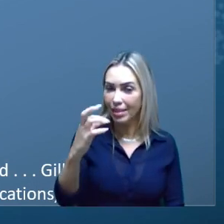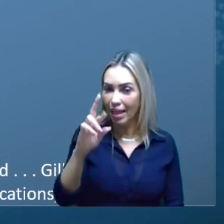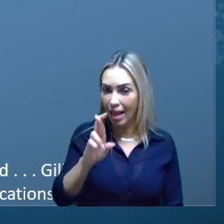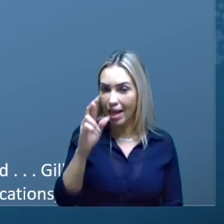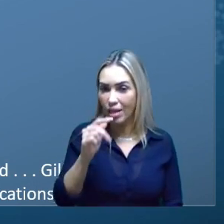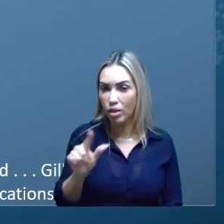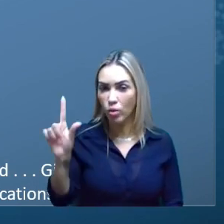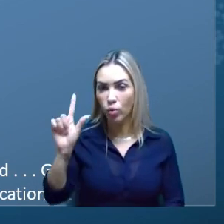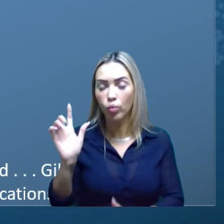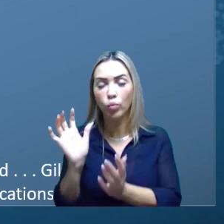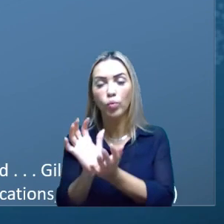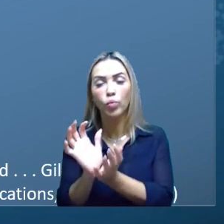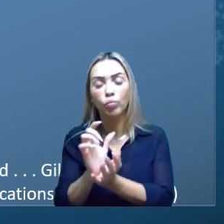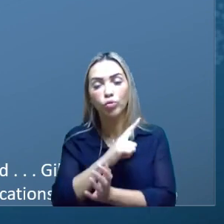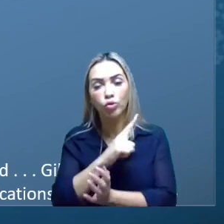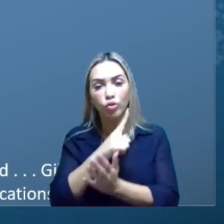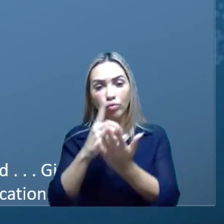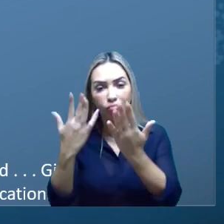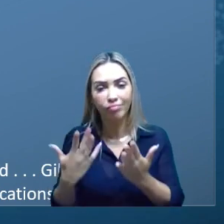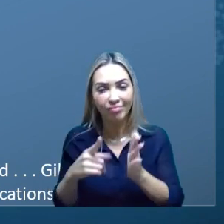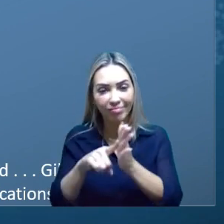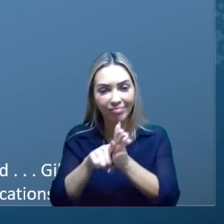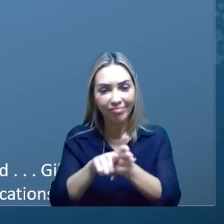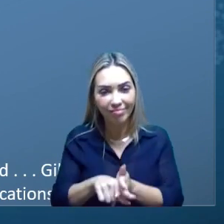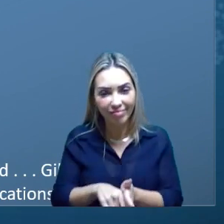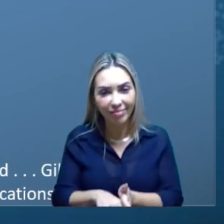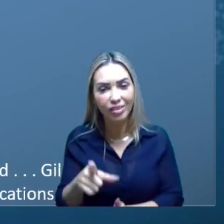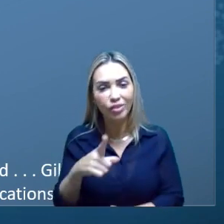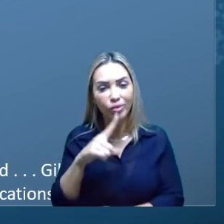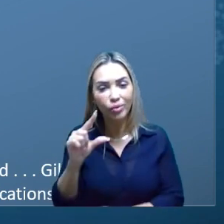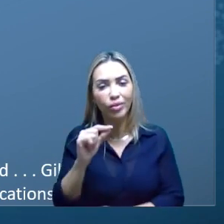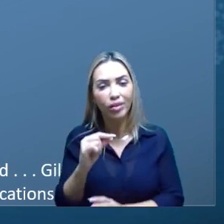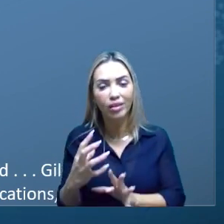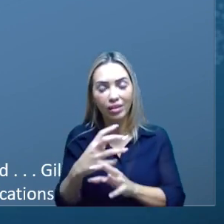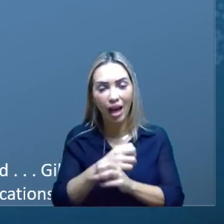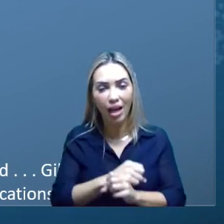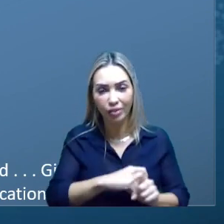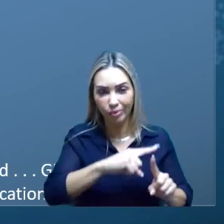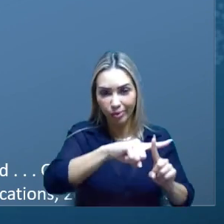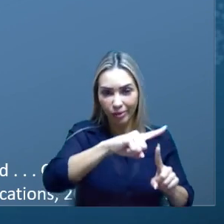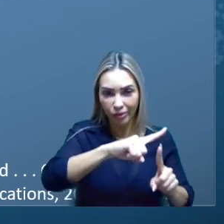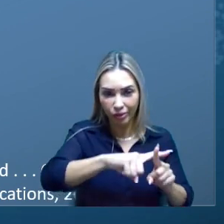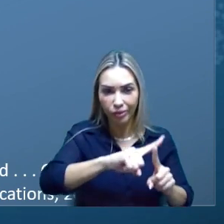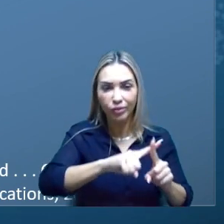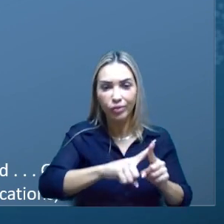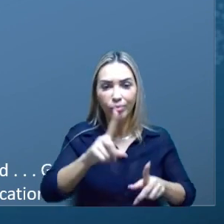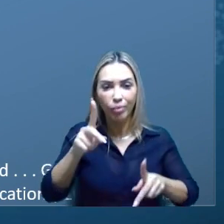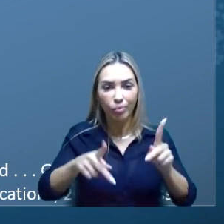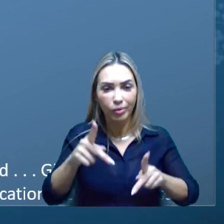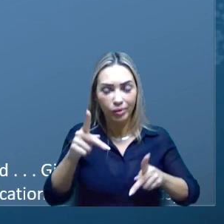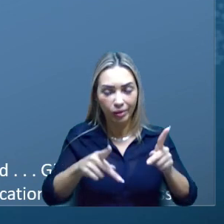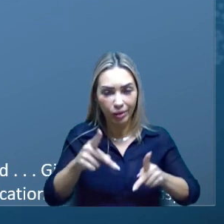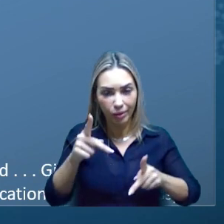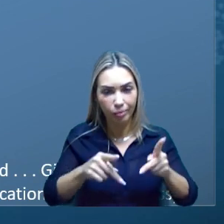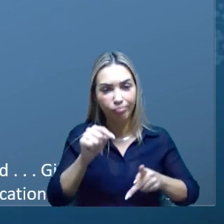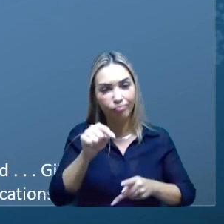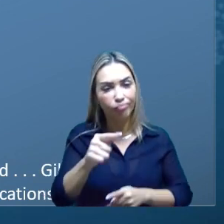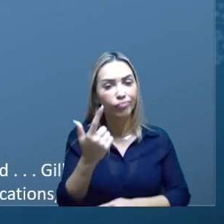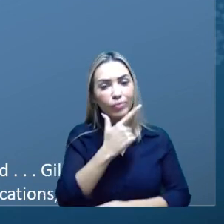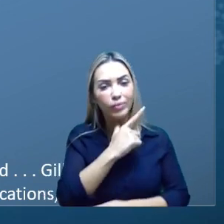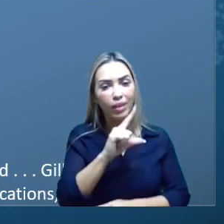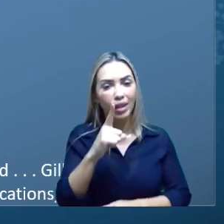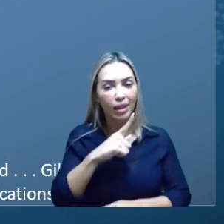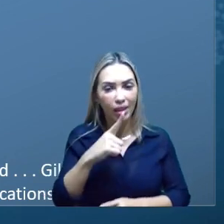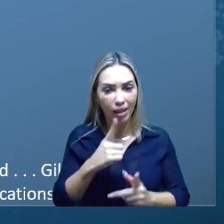fazendo serológicos, você tinha uma taxa de positividade da população, e isso você tem uma